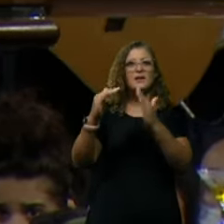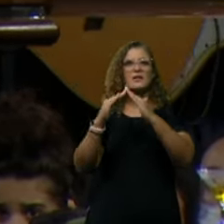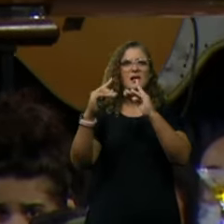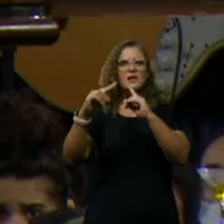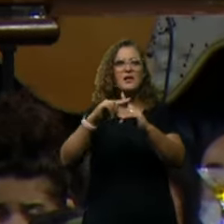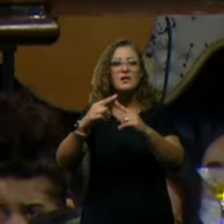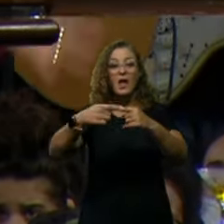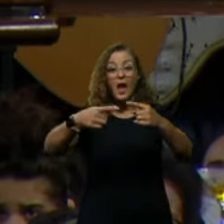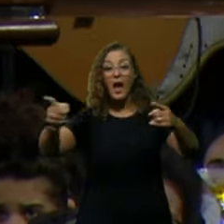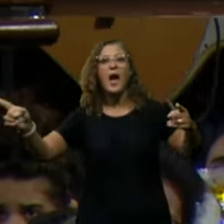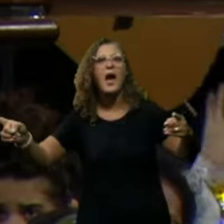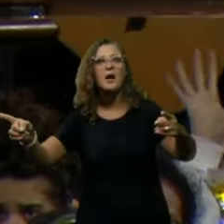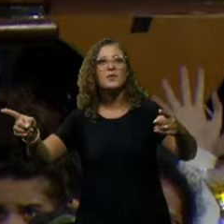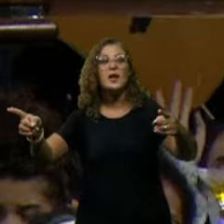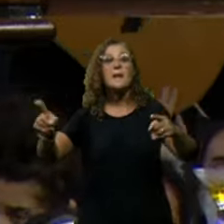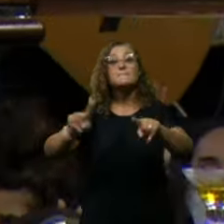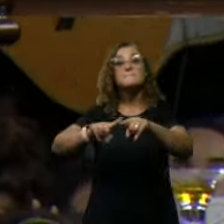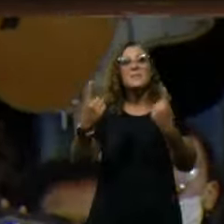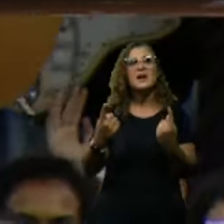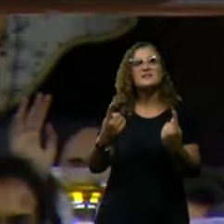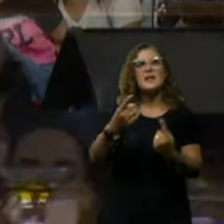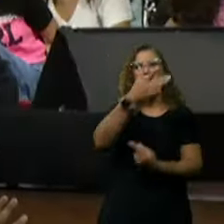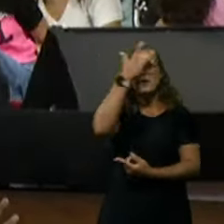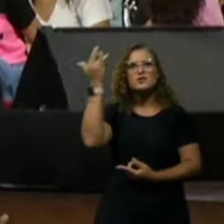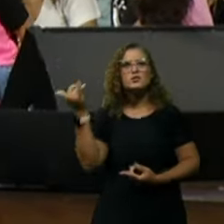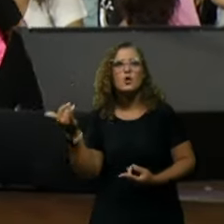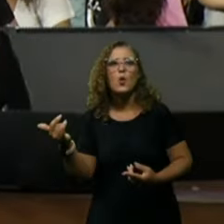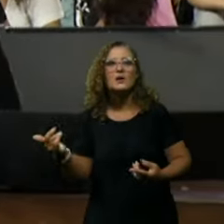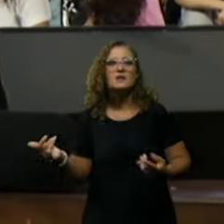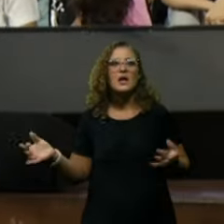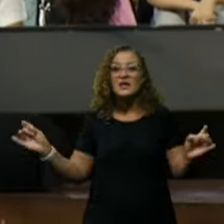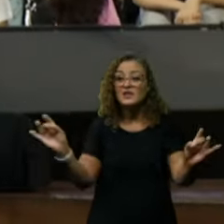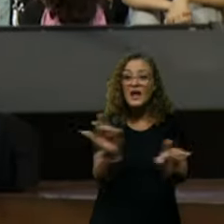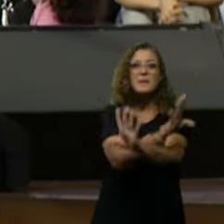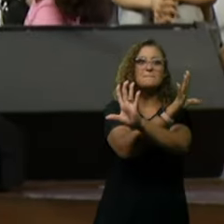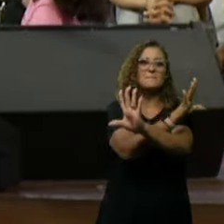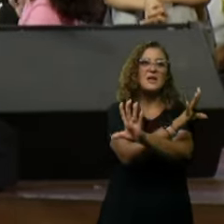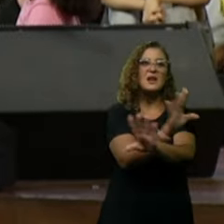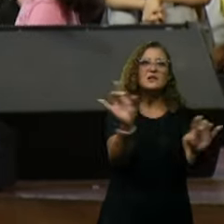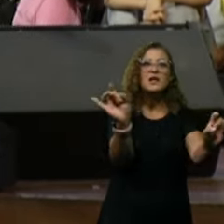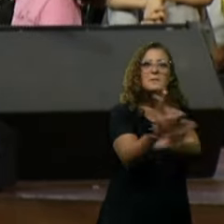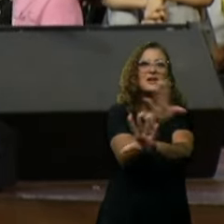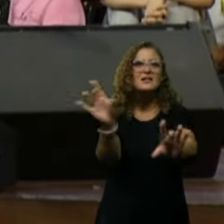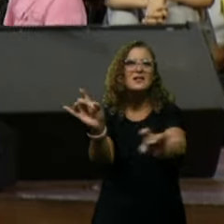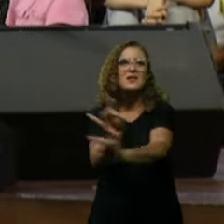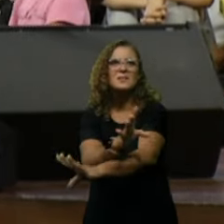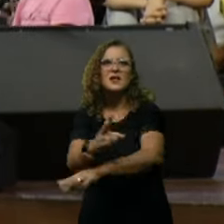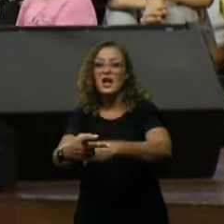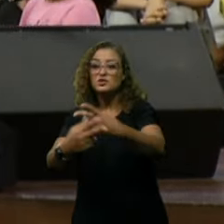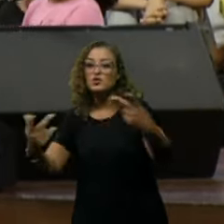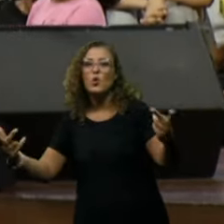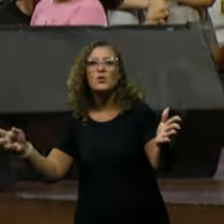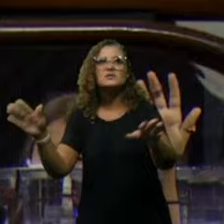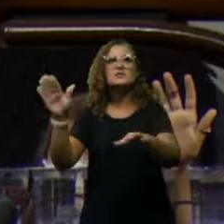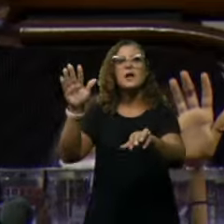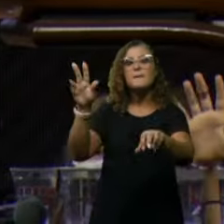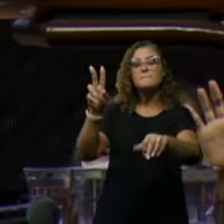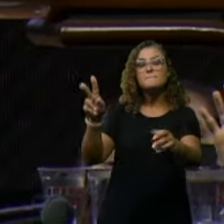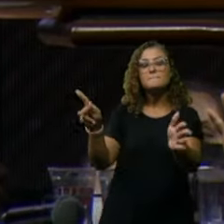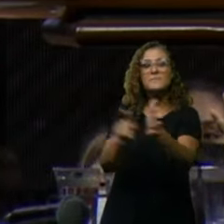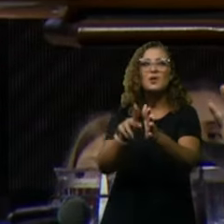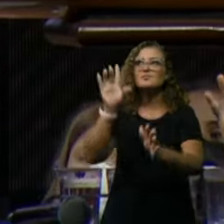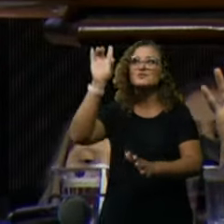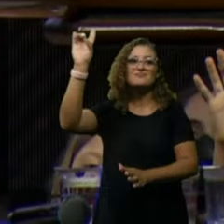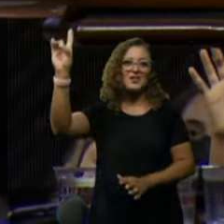ciclos é uma geração que encerra círculos é uma geração que otimiza que fecha que dá desfeito com a